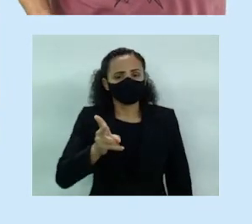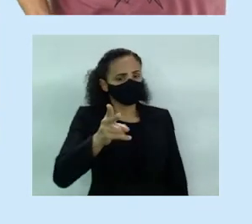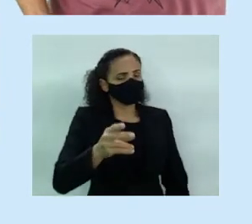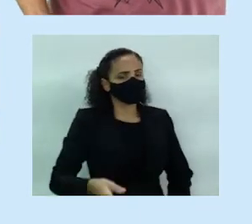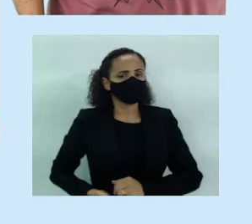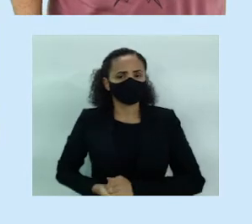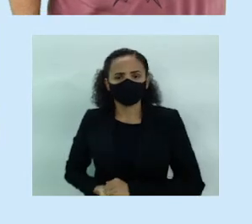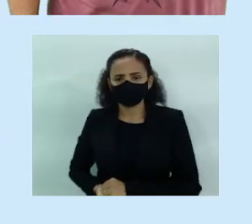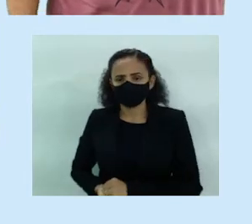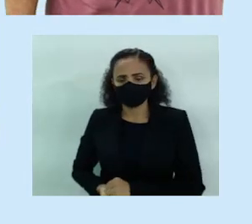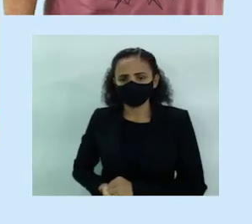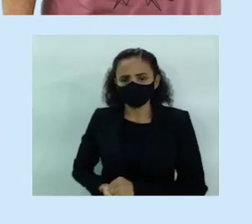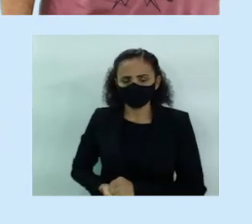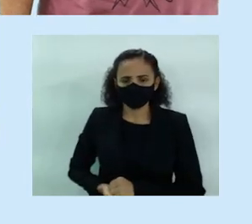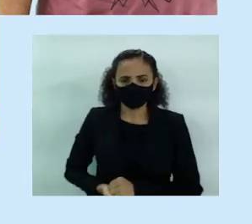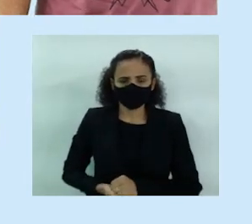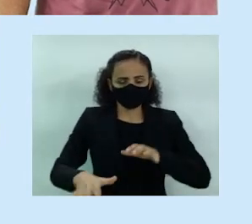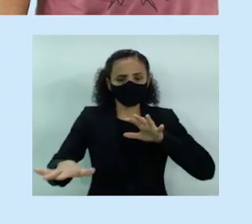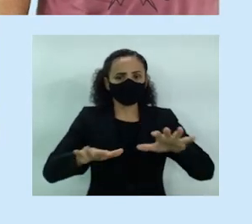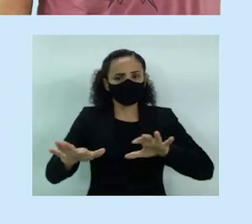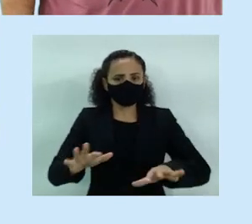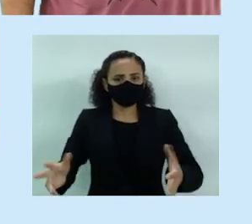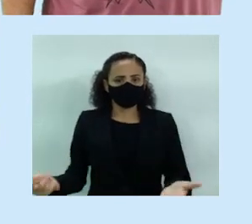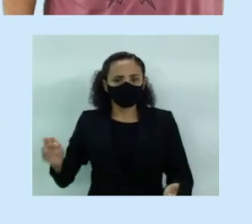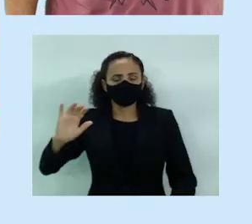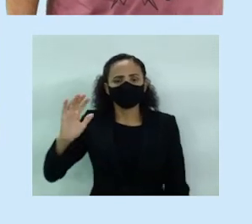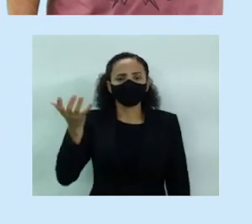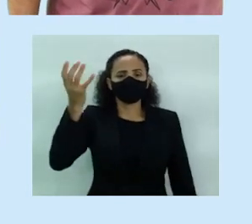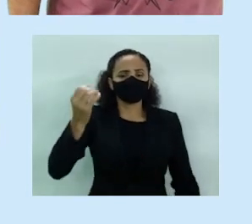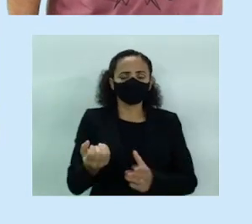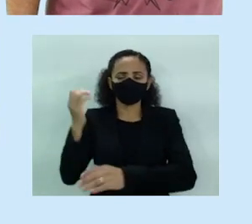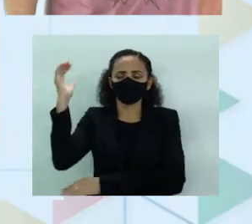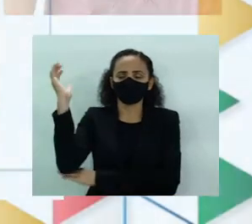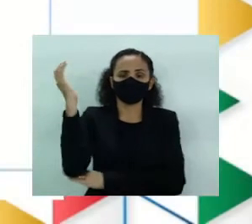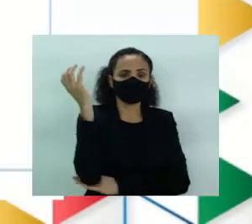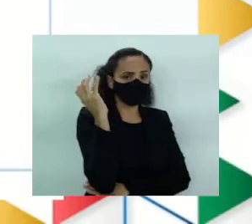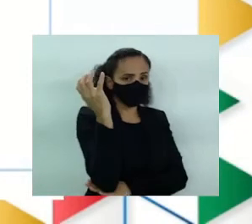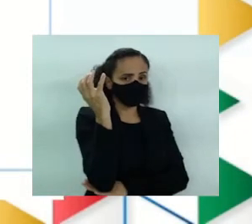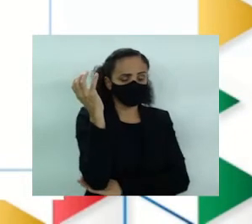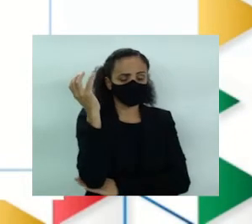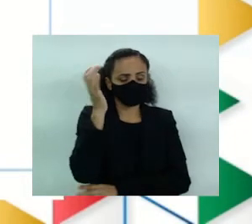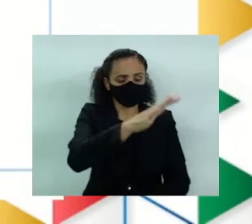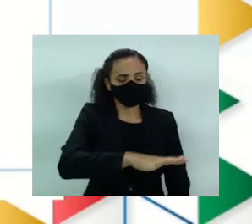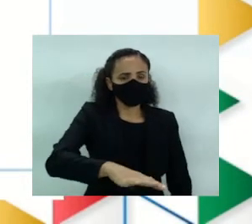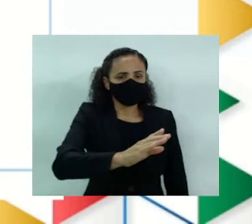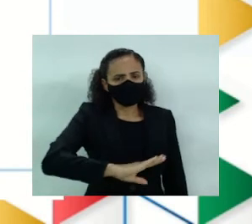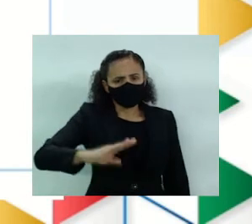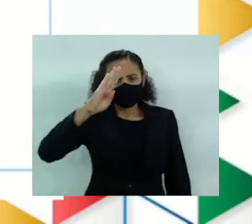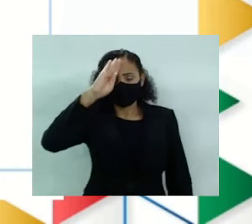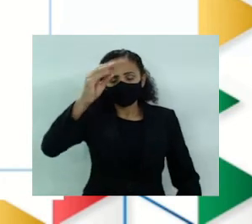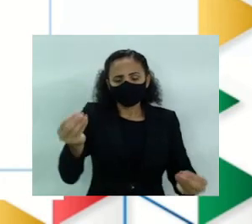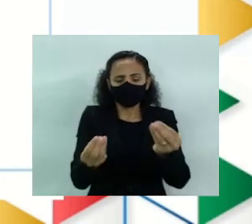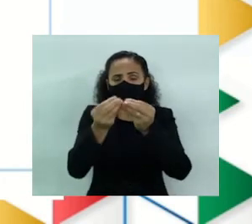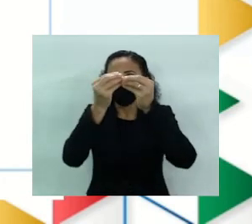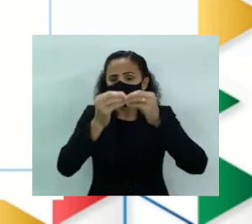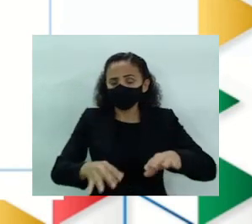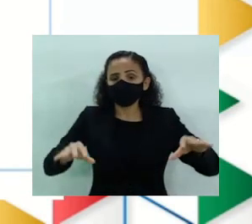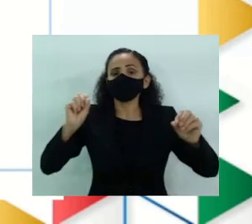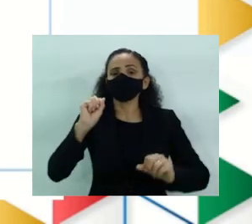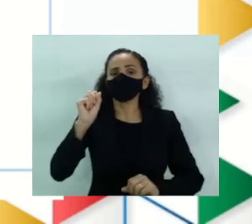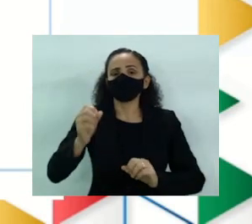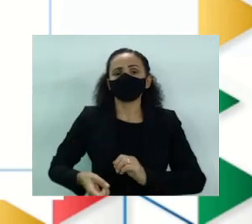lá. Os impactos ambientais, algumas consequências. As principais consequências dos impactos ambientais